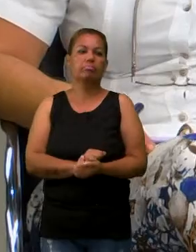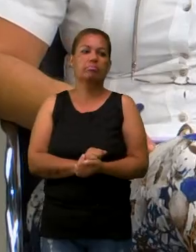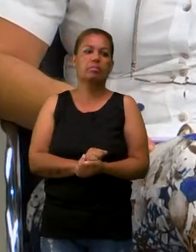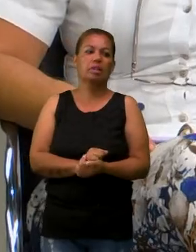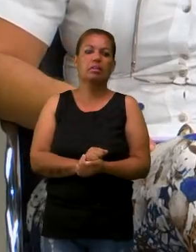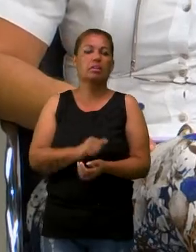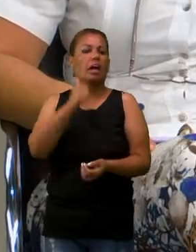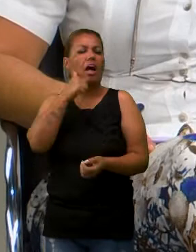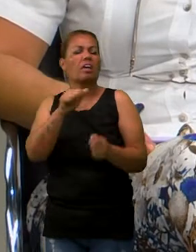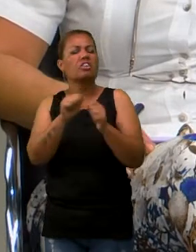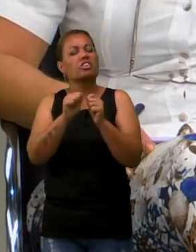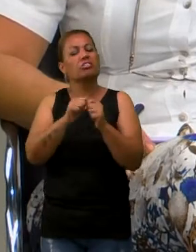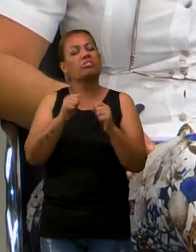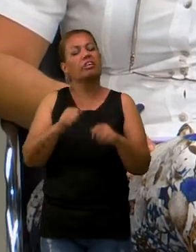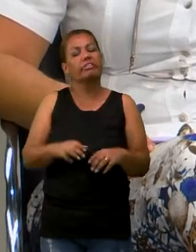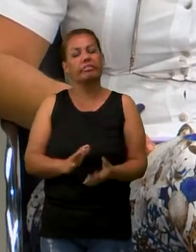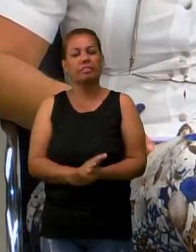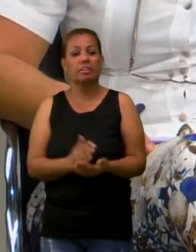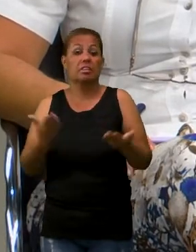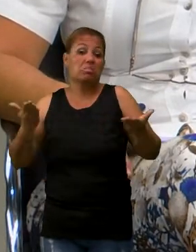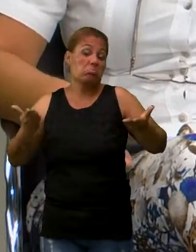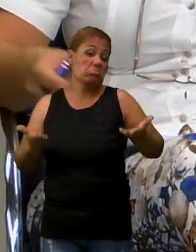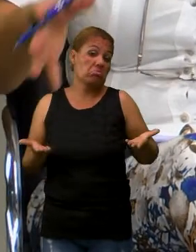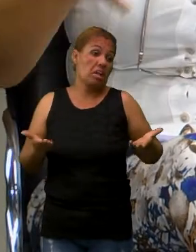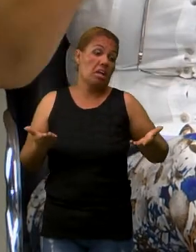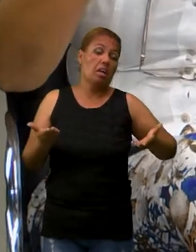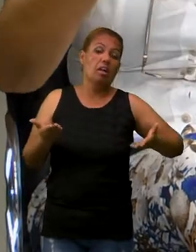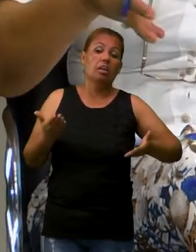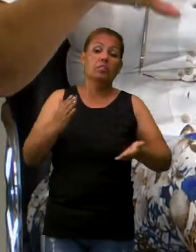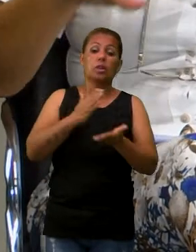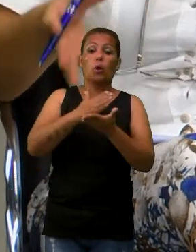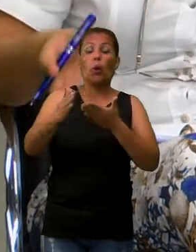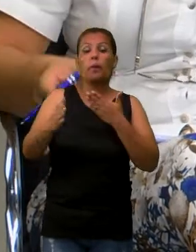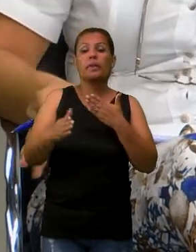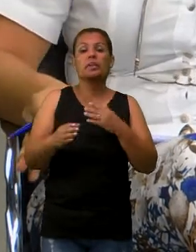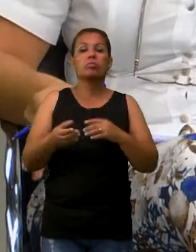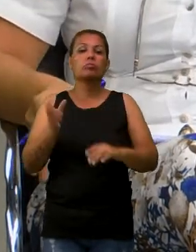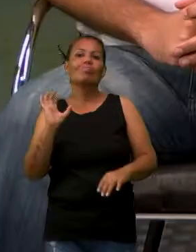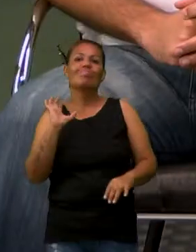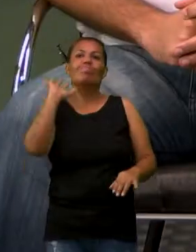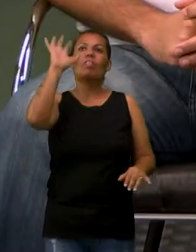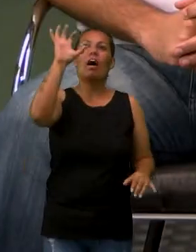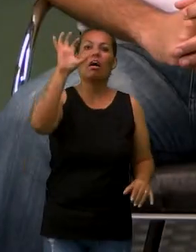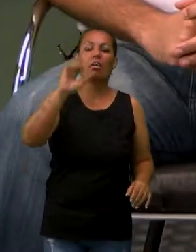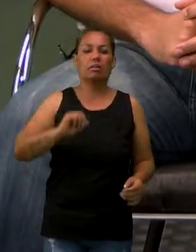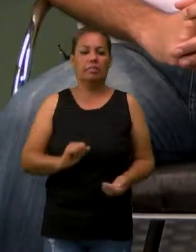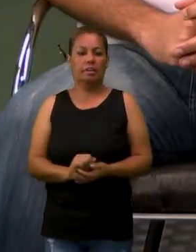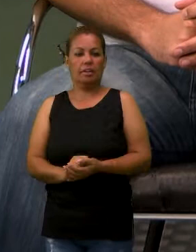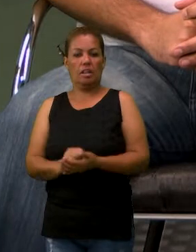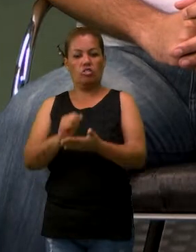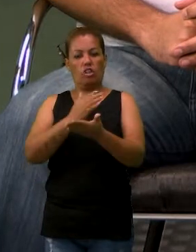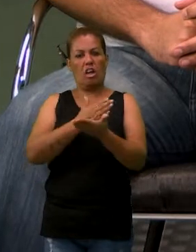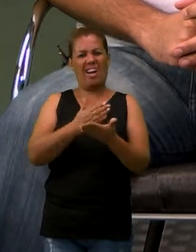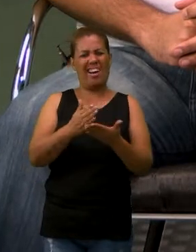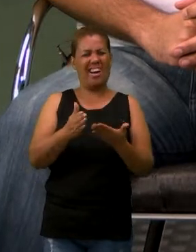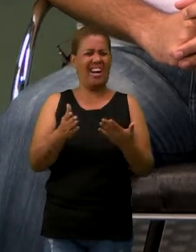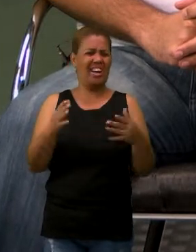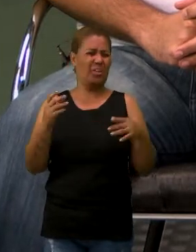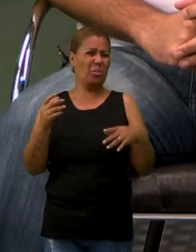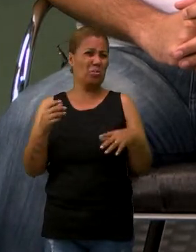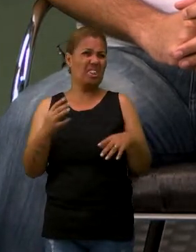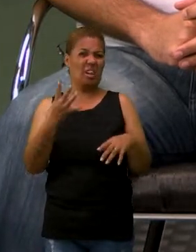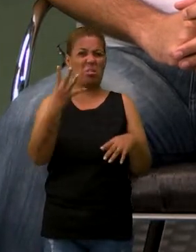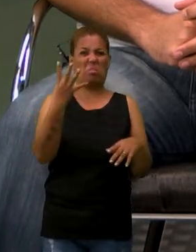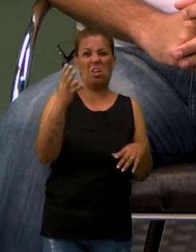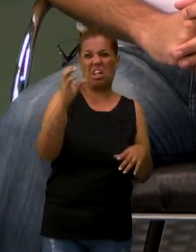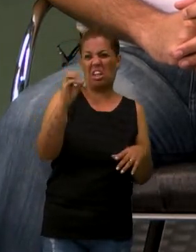que faz a mulher tá e aí você quando que você começou a fazer o basquete basquete comecei bem tarde eu tinha uns